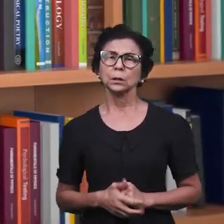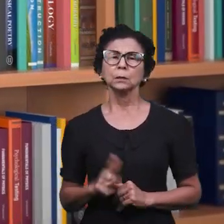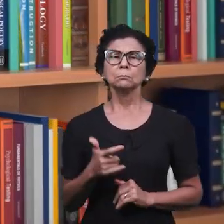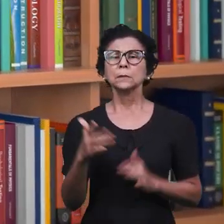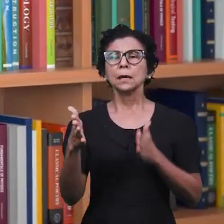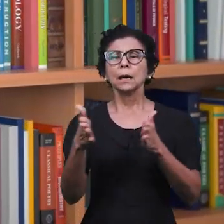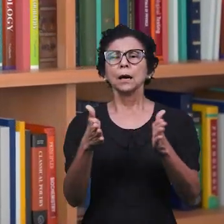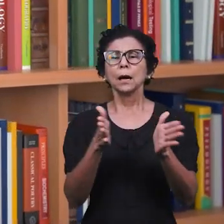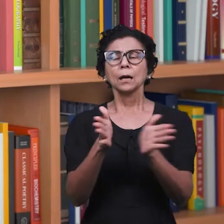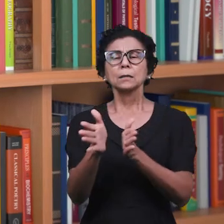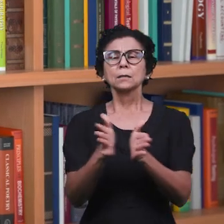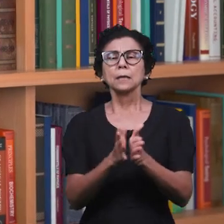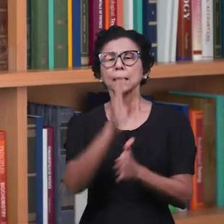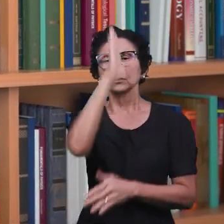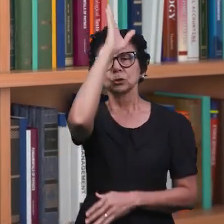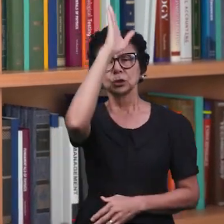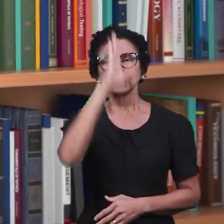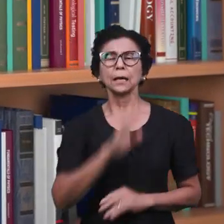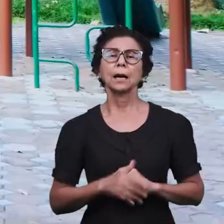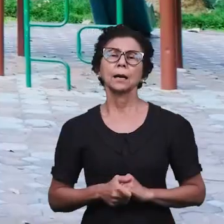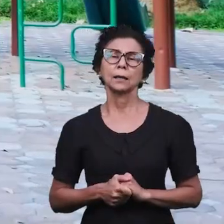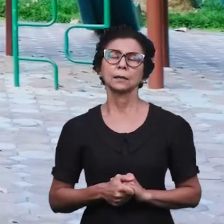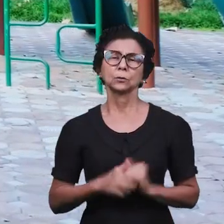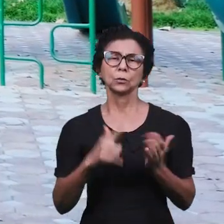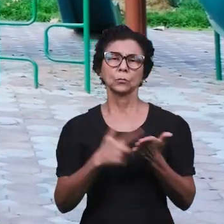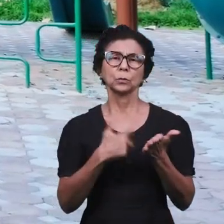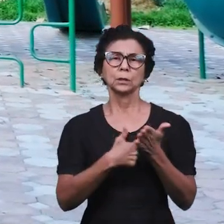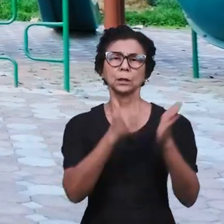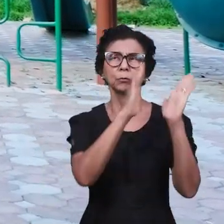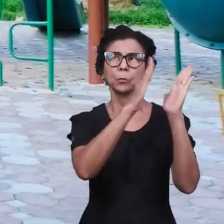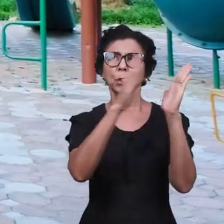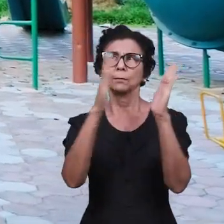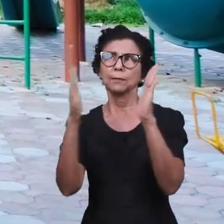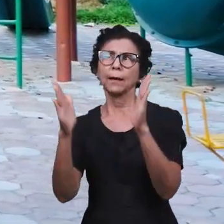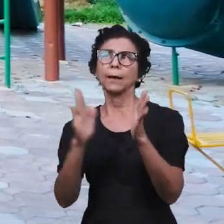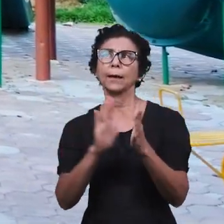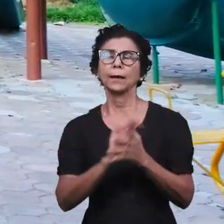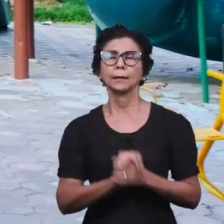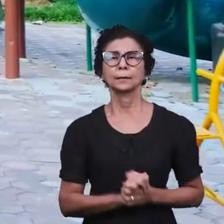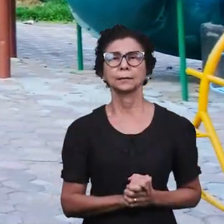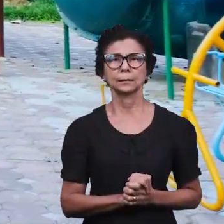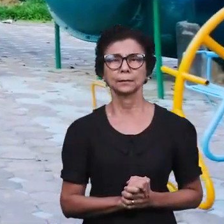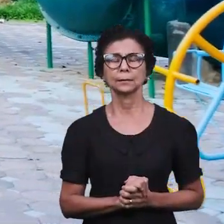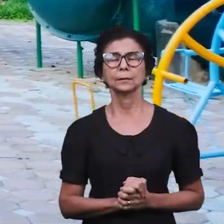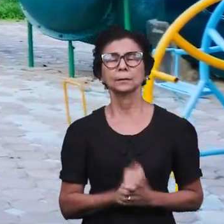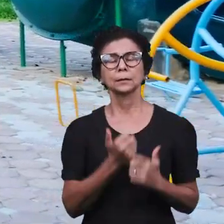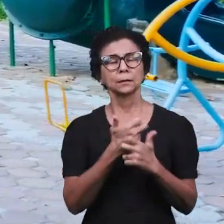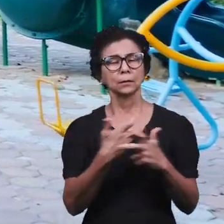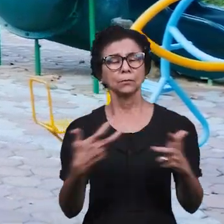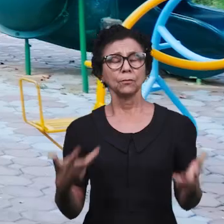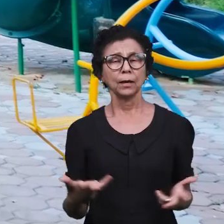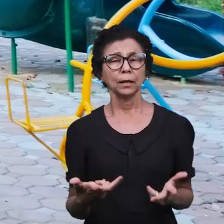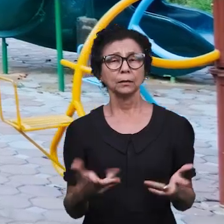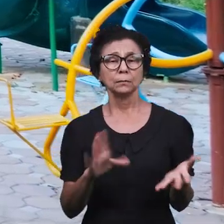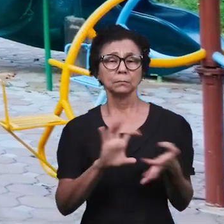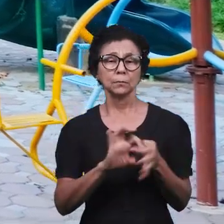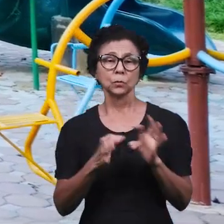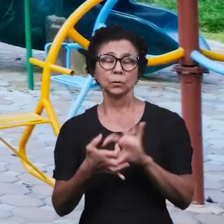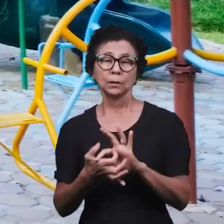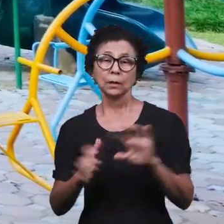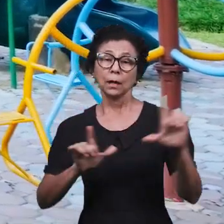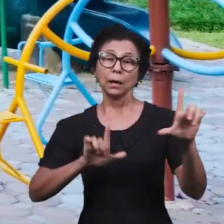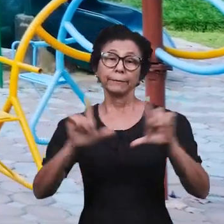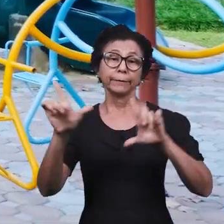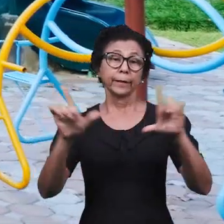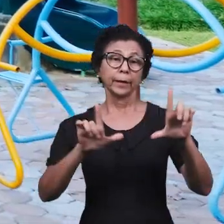como bibliotecas, centros culturais, áreas de lazer, e nesse contexto que as telas, de um modo geral,